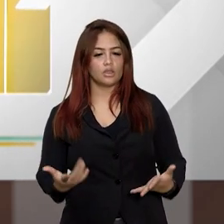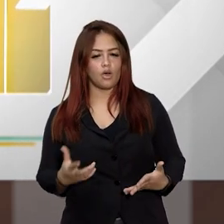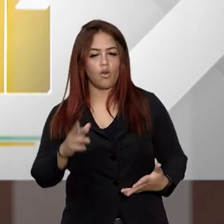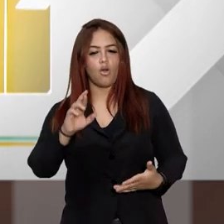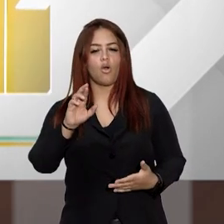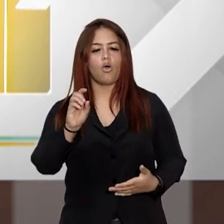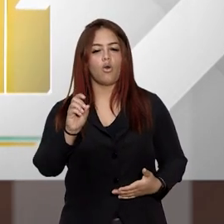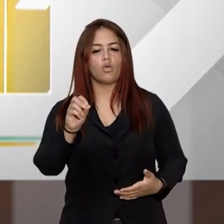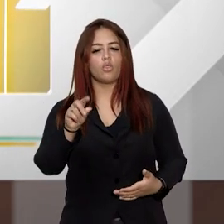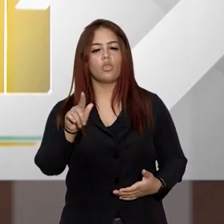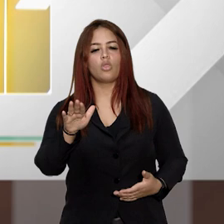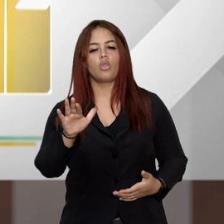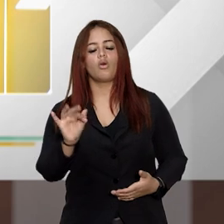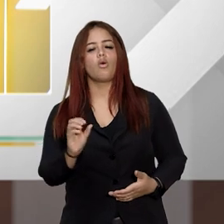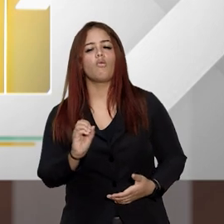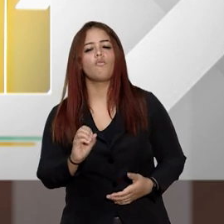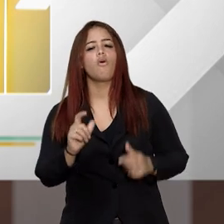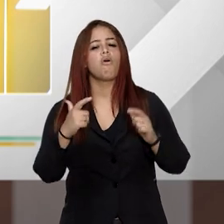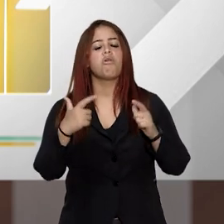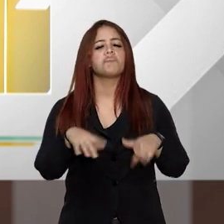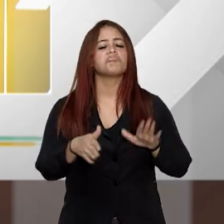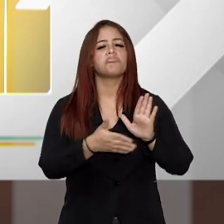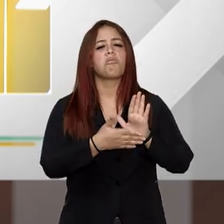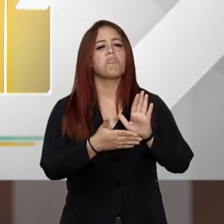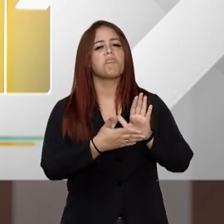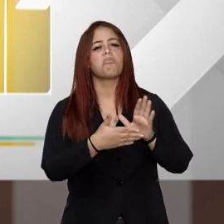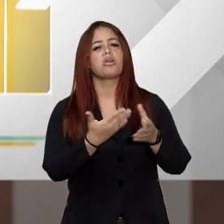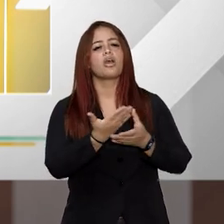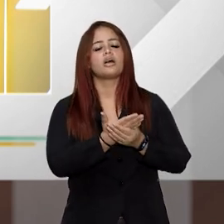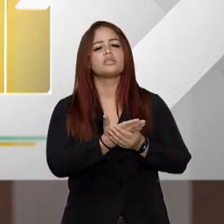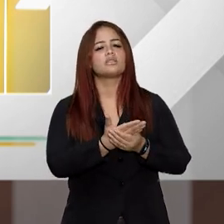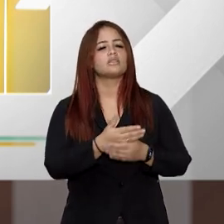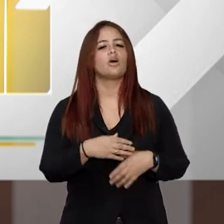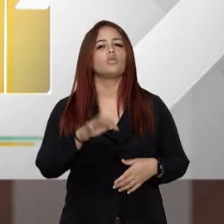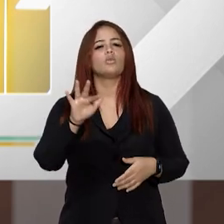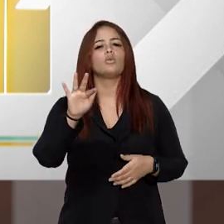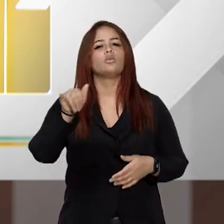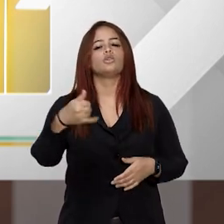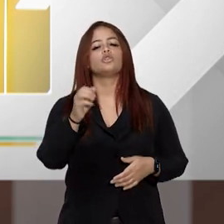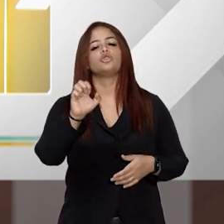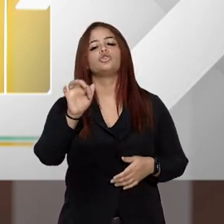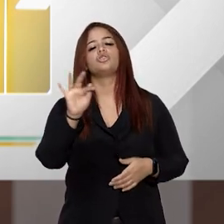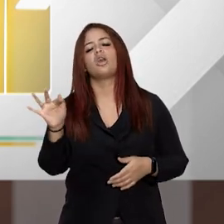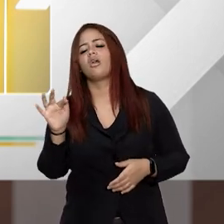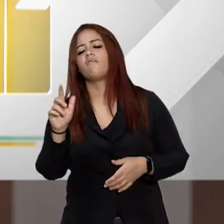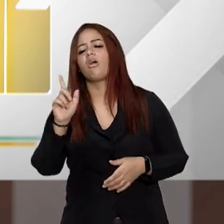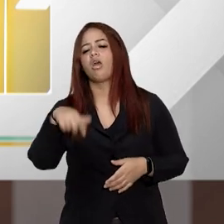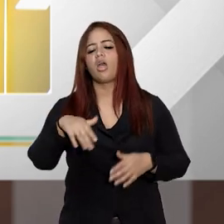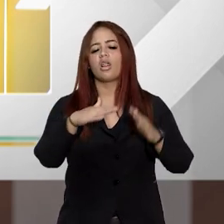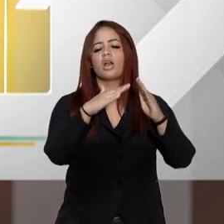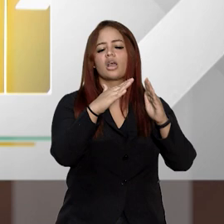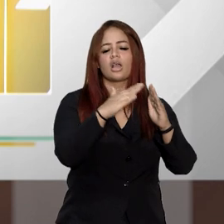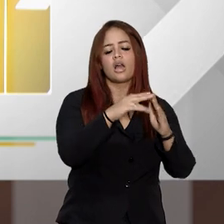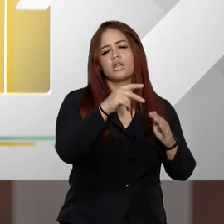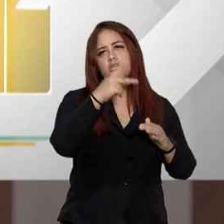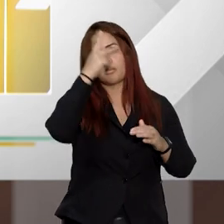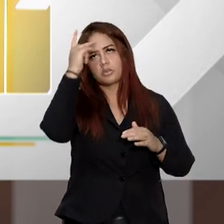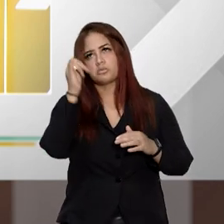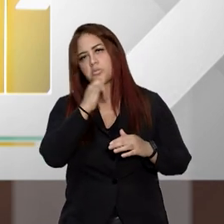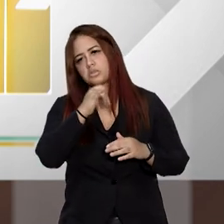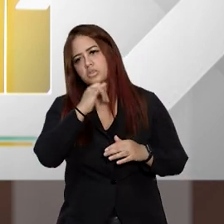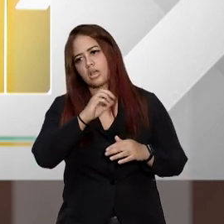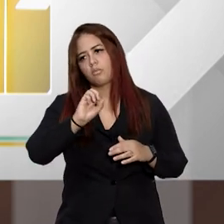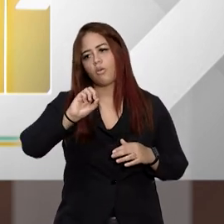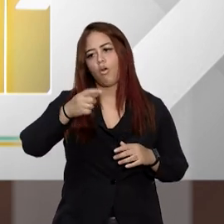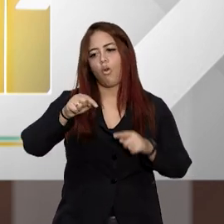Doutor Rodolfo, e onde deve ser proposta a ação no âmbito do Juizado Especial Federal? Seria no domicílio do autor, por